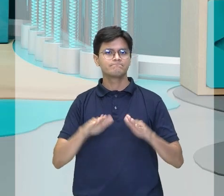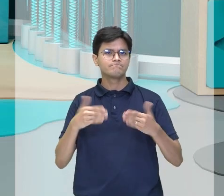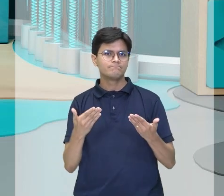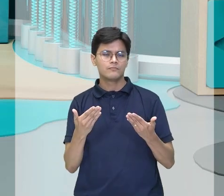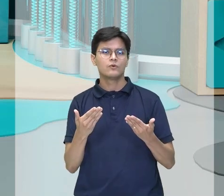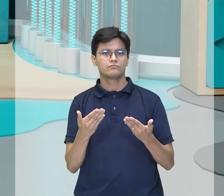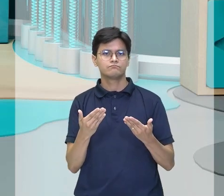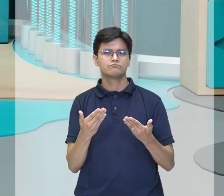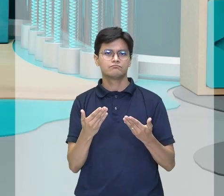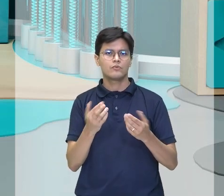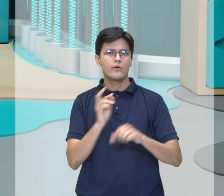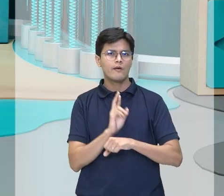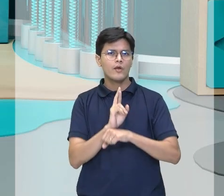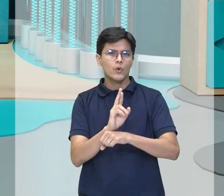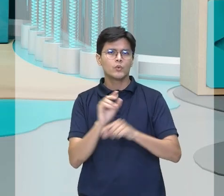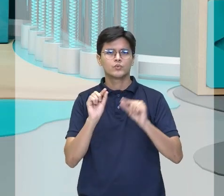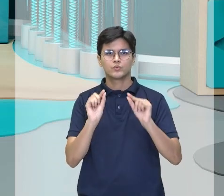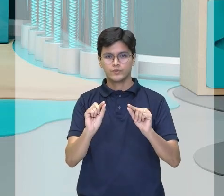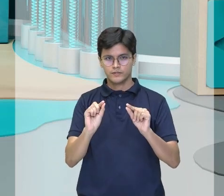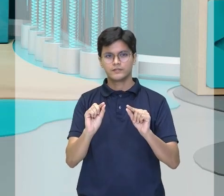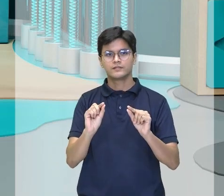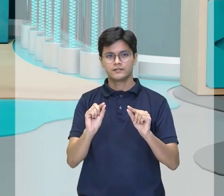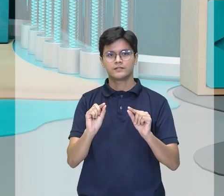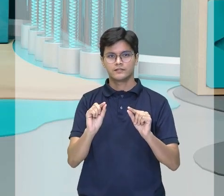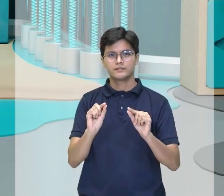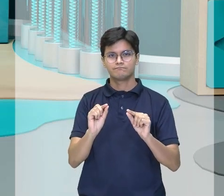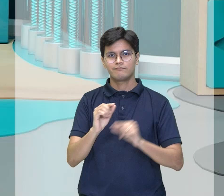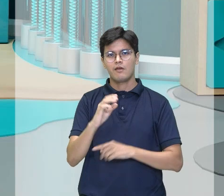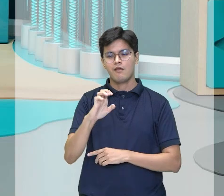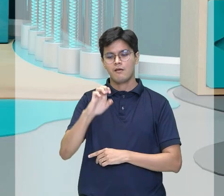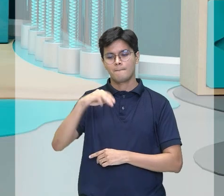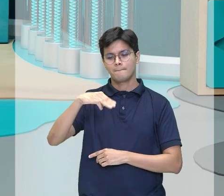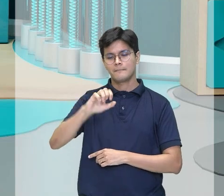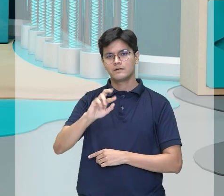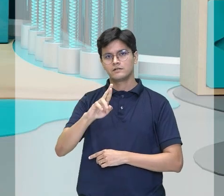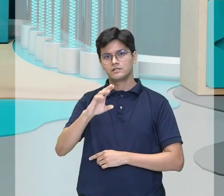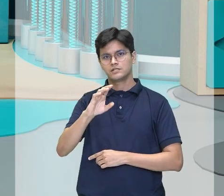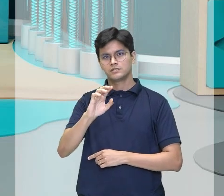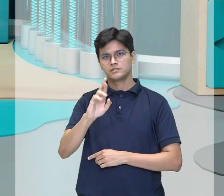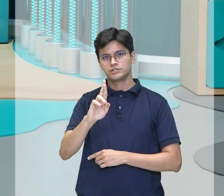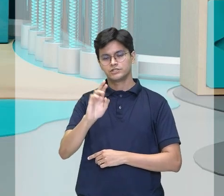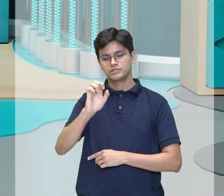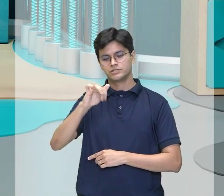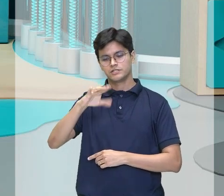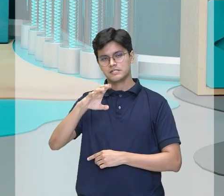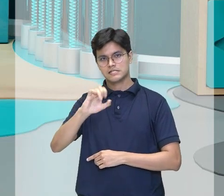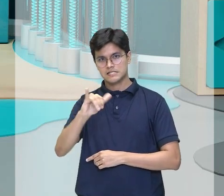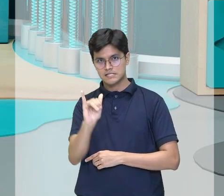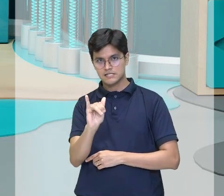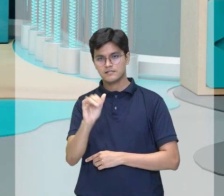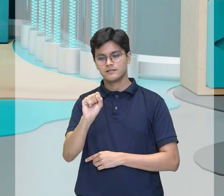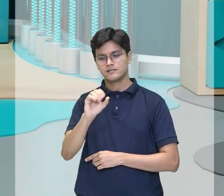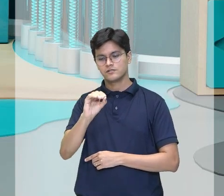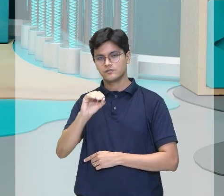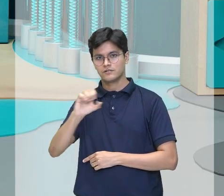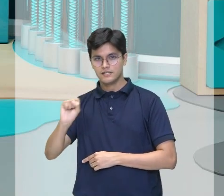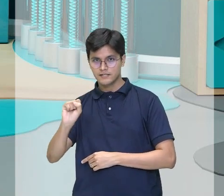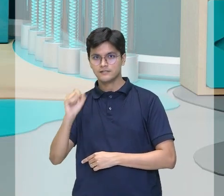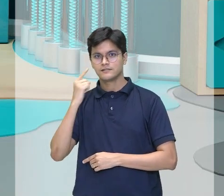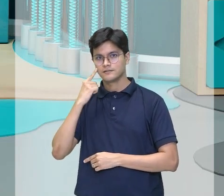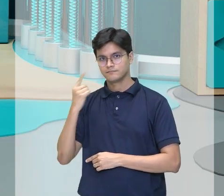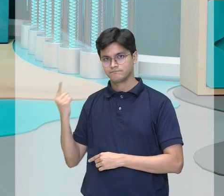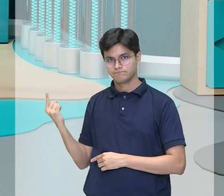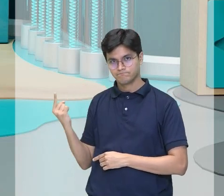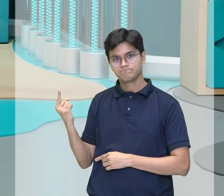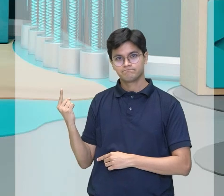é esse? Um Emergency SOS, então, um SOS de emergência. Então, por